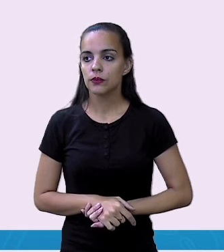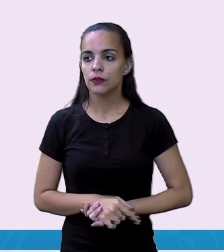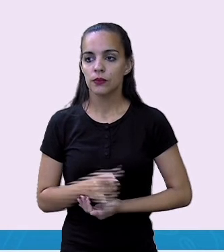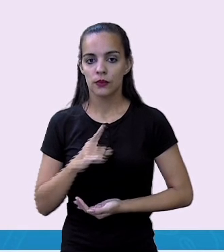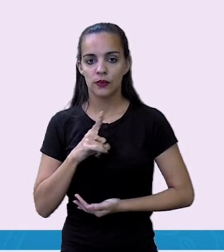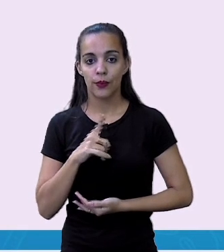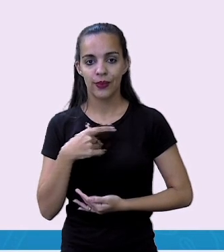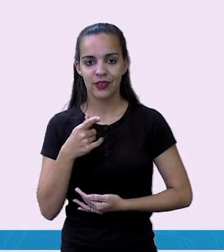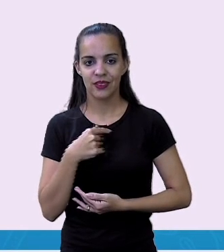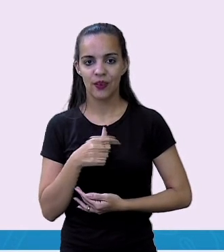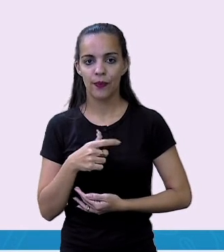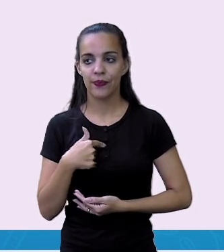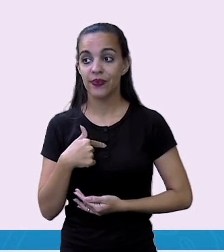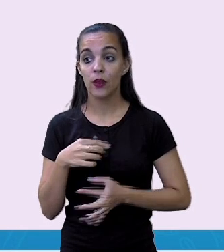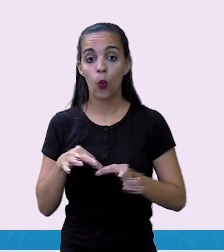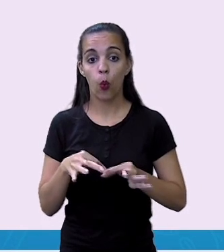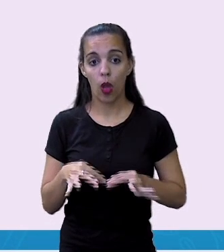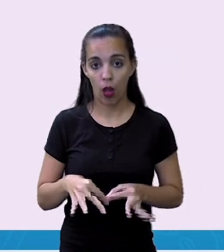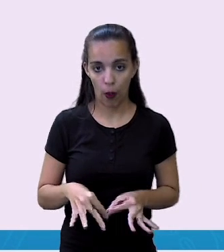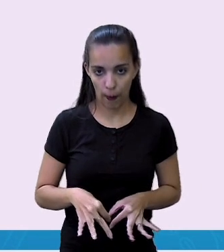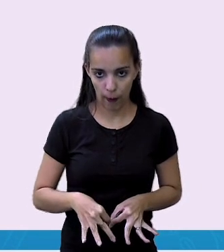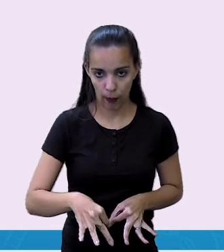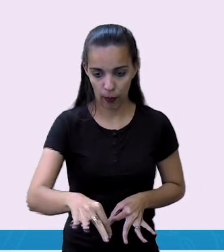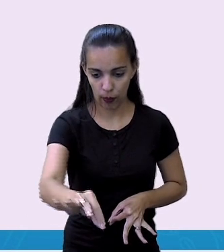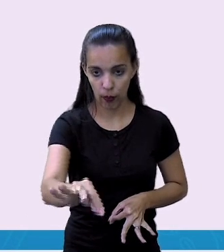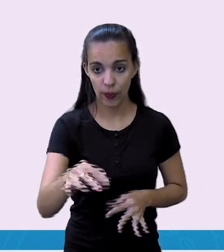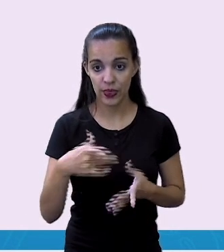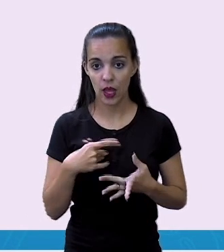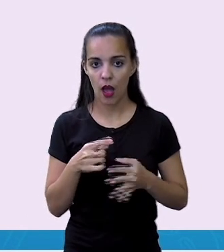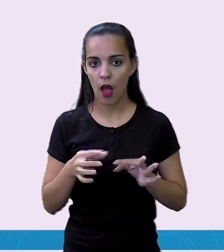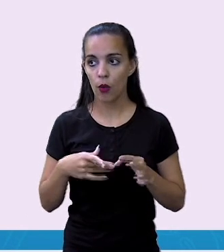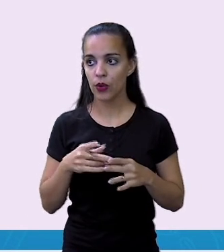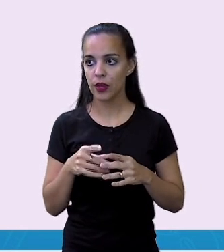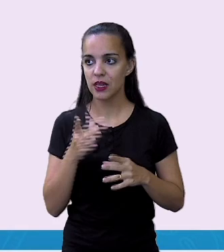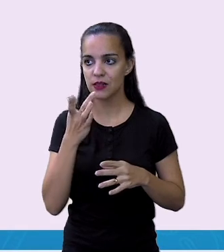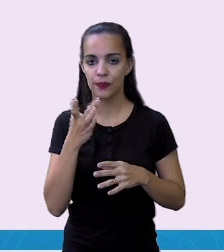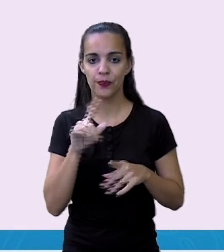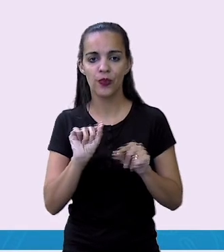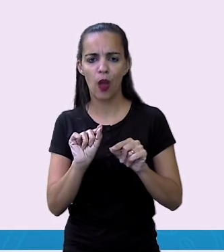comprimento da minha sombra, que é